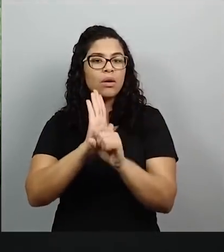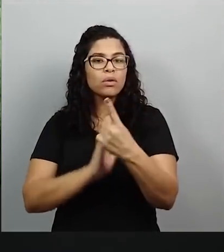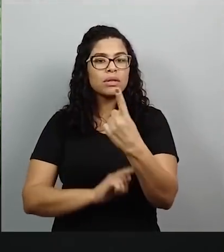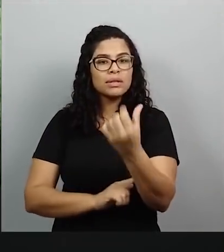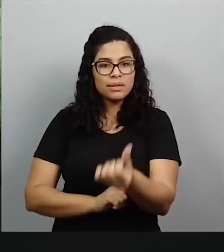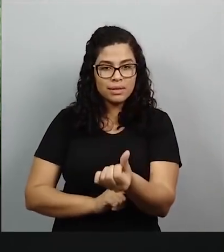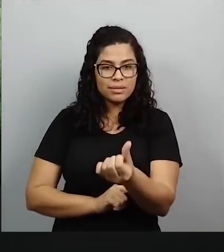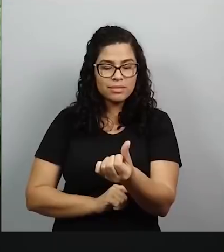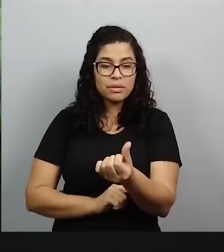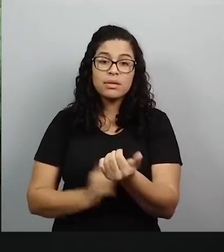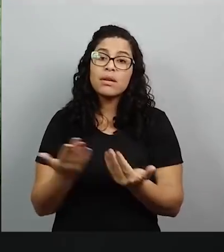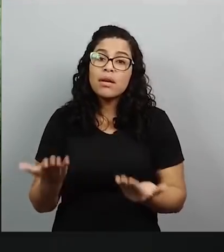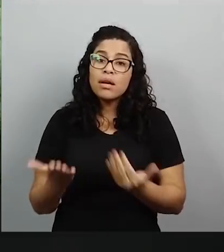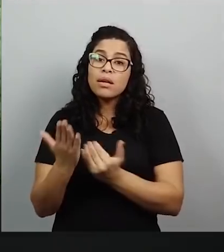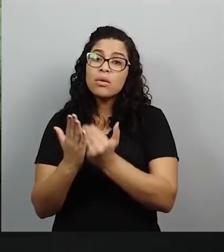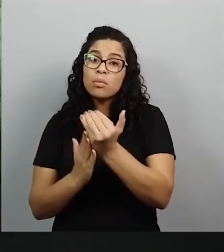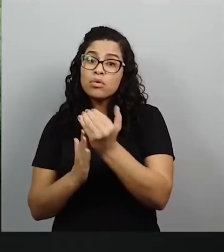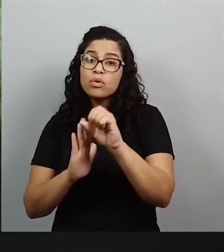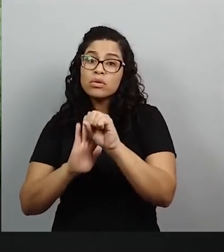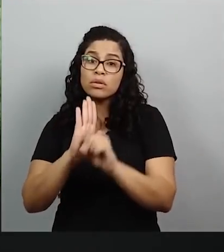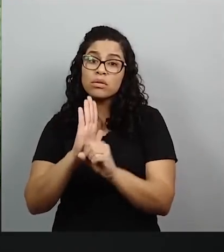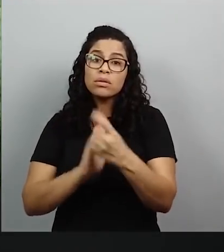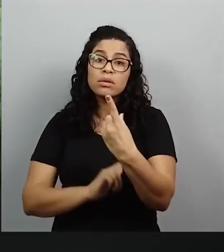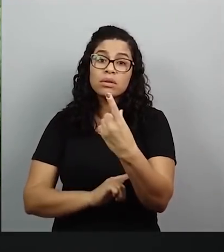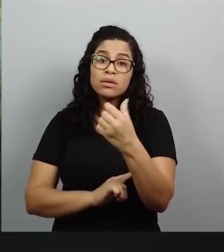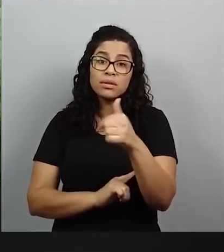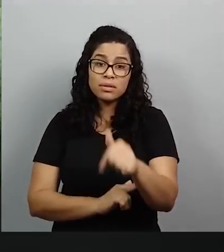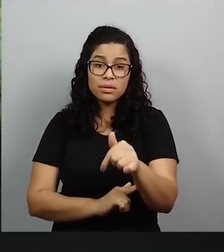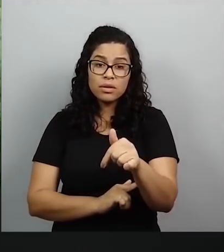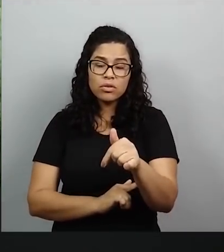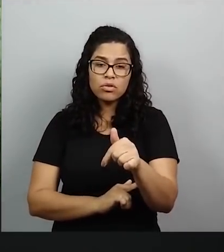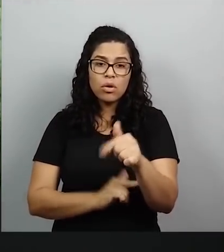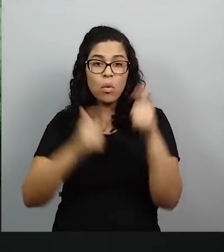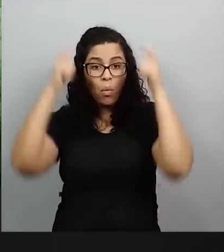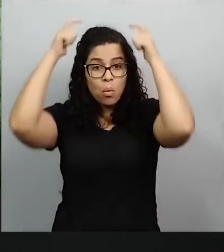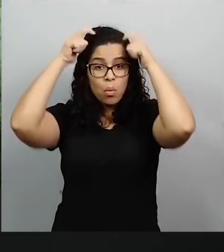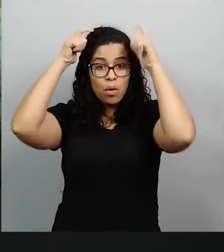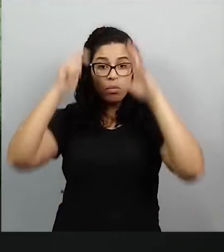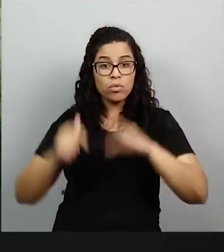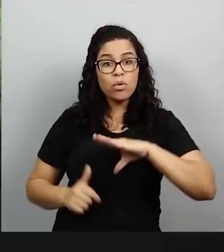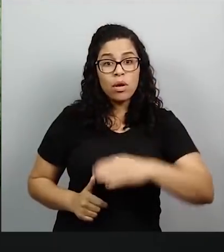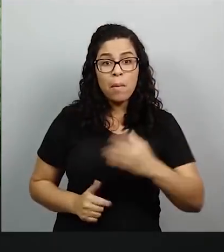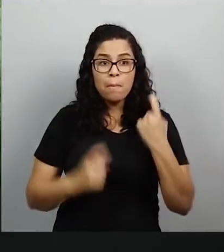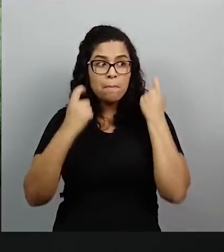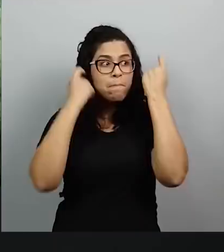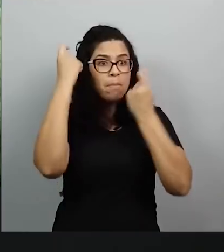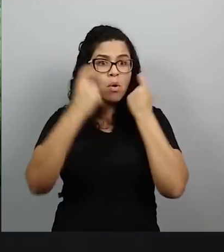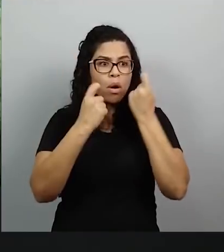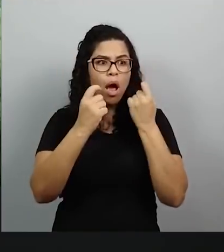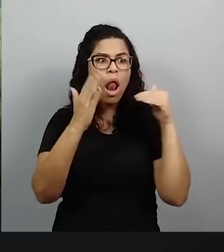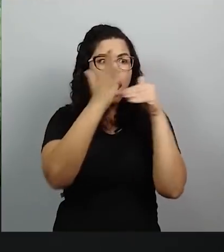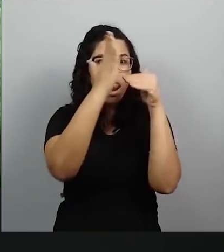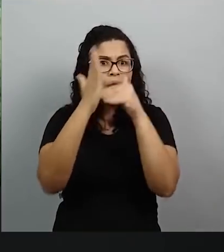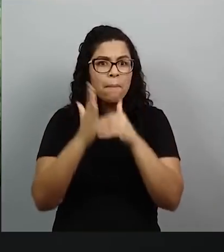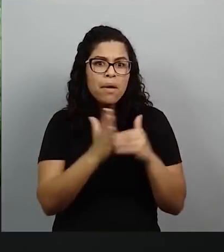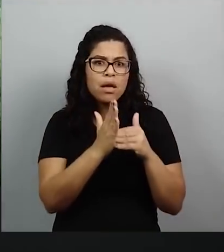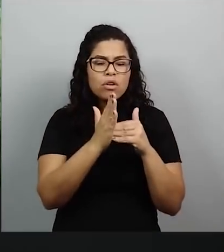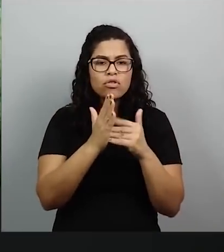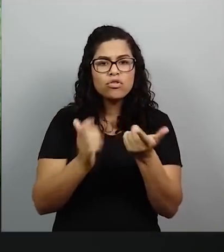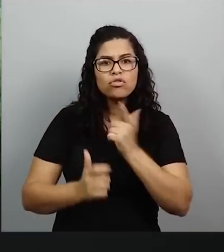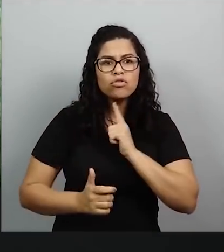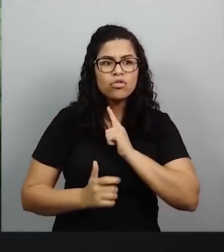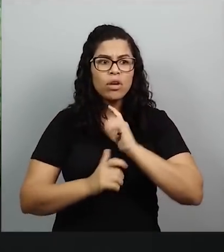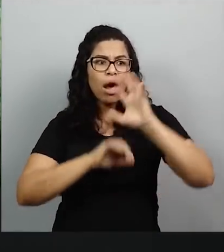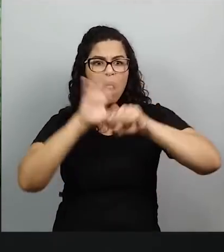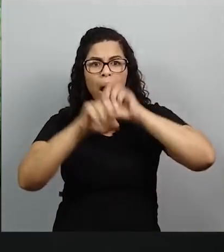XVI. Século XVII, então, começa a interiorização. A coroa portuguesa estava preocupada em saber os limites e